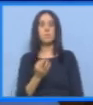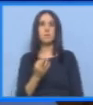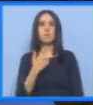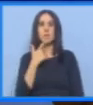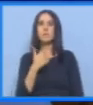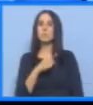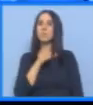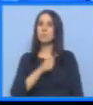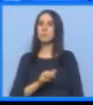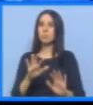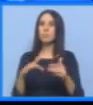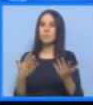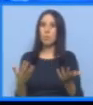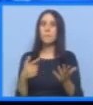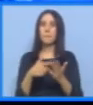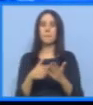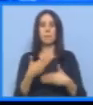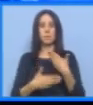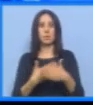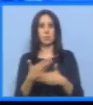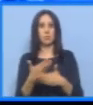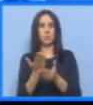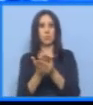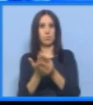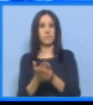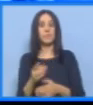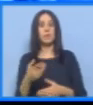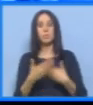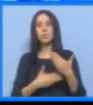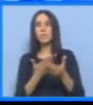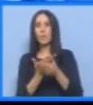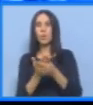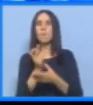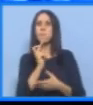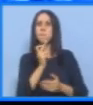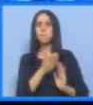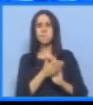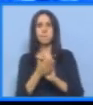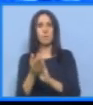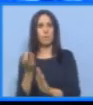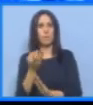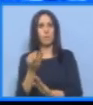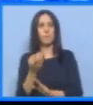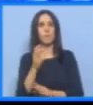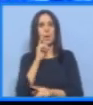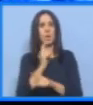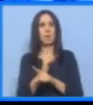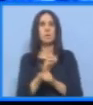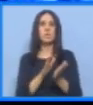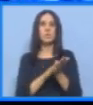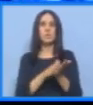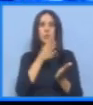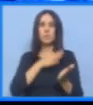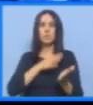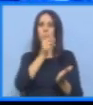Lobstead à organização do processo. O processo foi organizado depois, durante alguns anos, com a convocação de